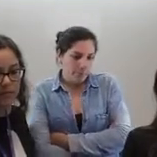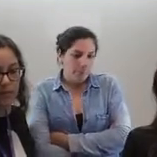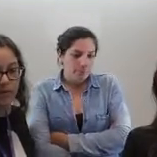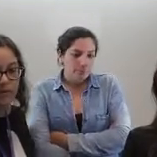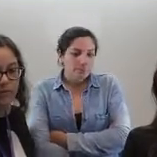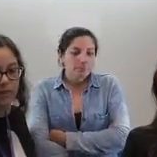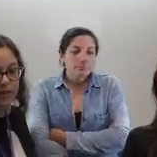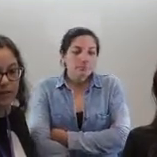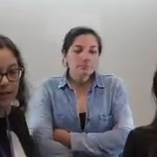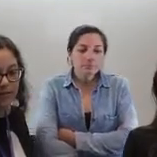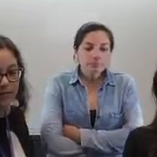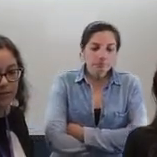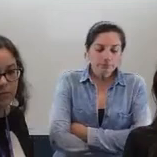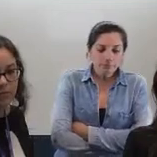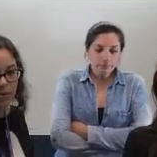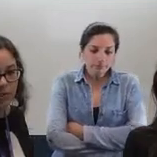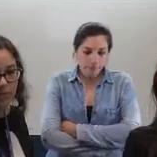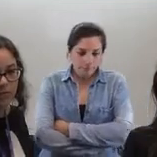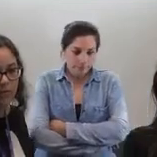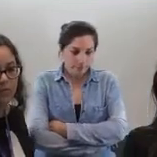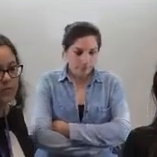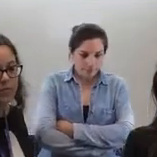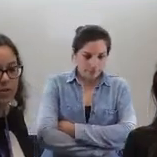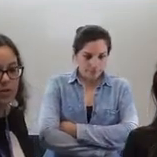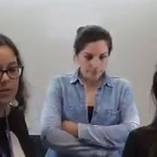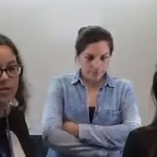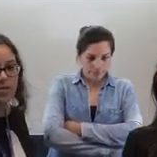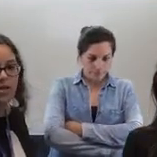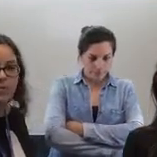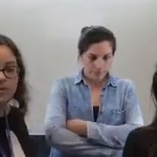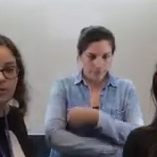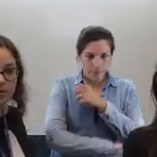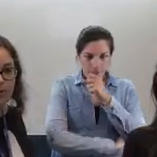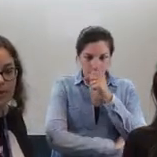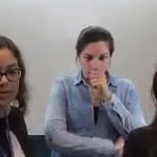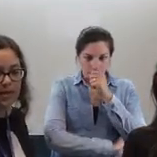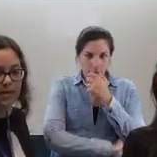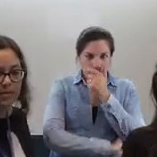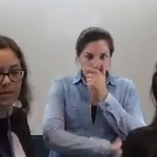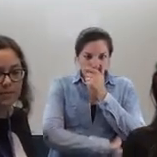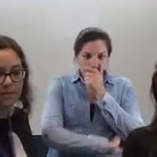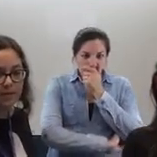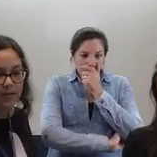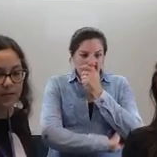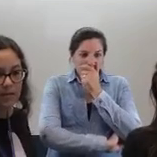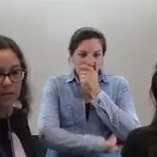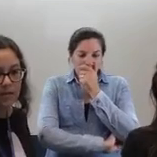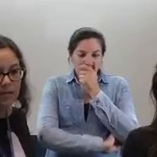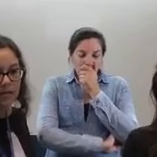Tem também, vocês podem favoritar, tá? O livro, se vocês utilizam bastante nele, aí depois na busca vai aparecer ele ali sempre.